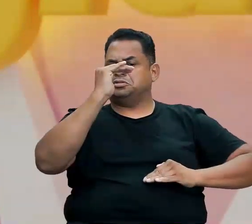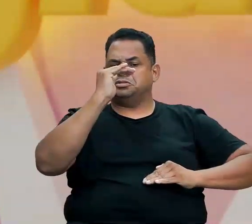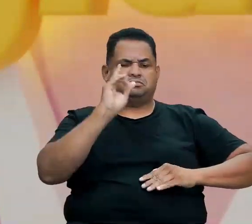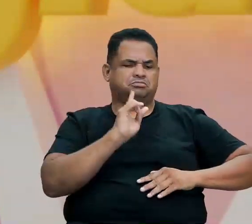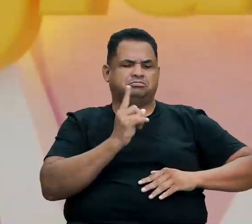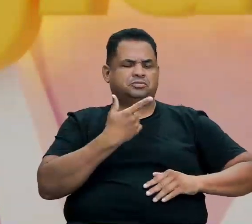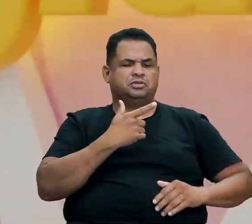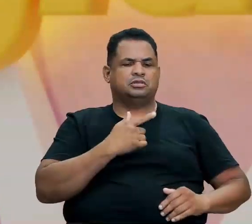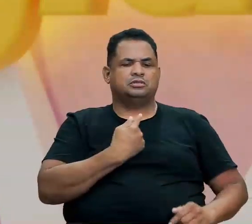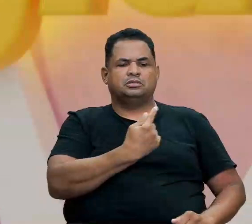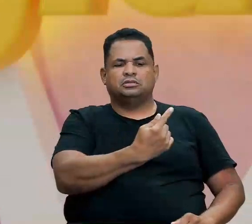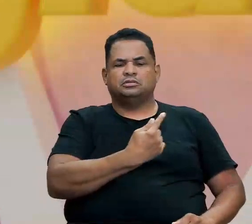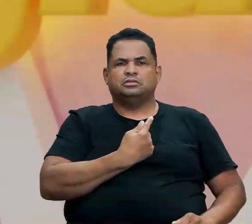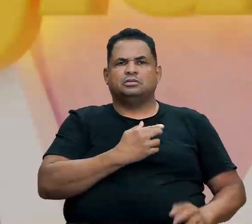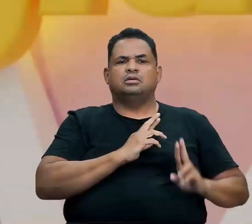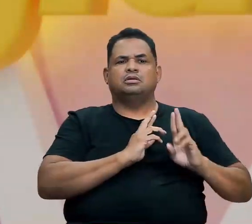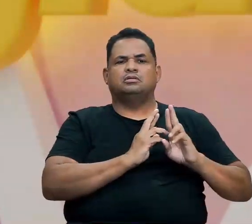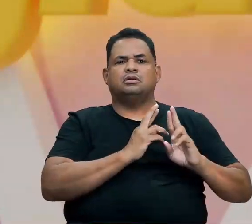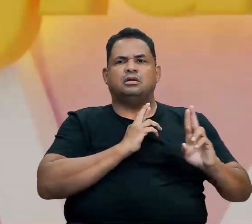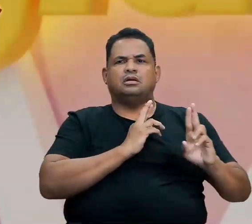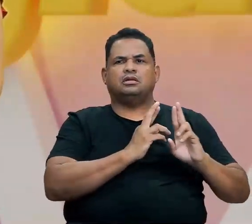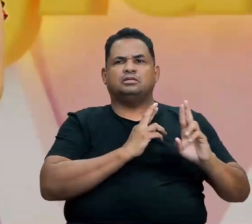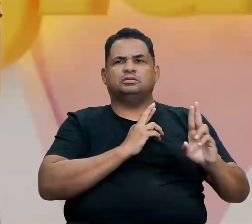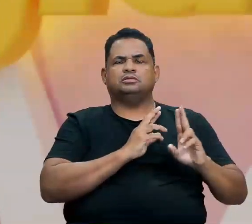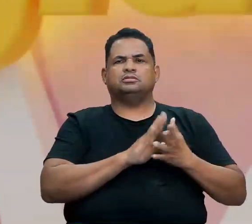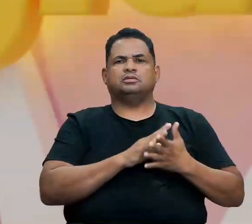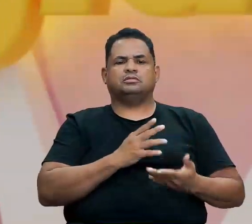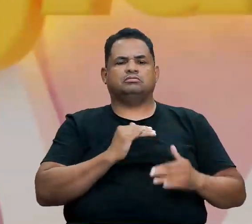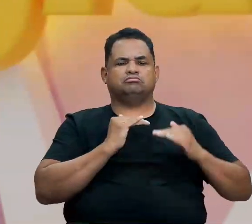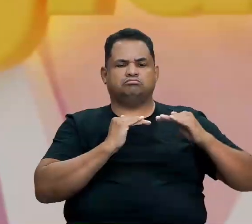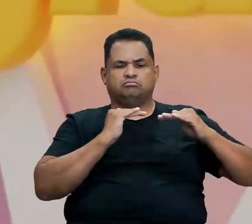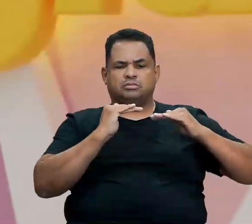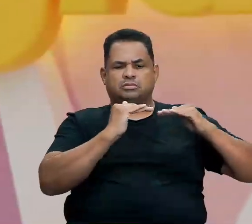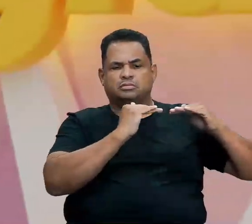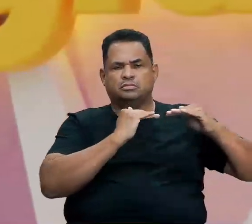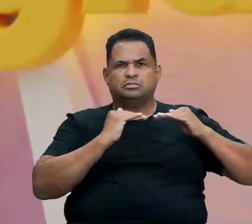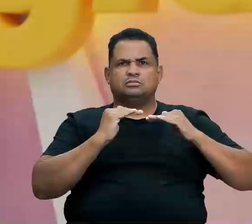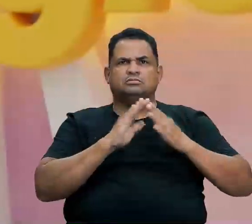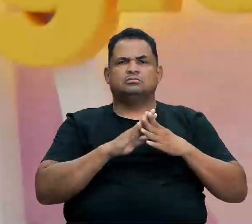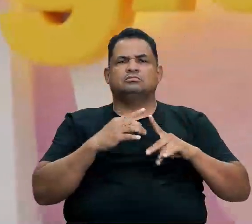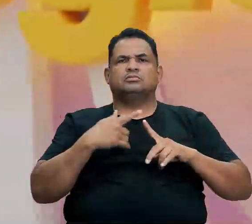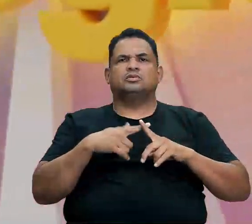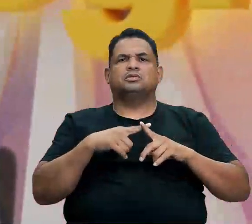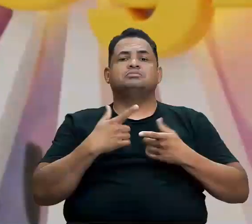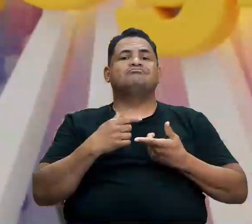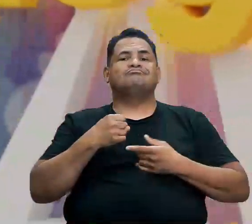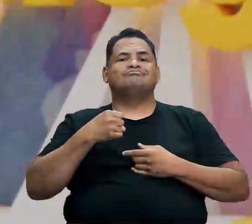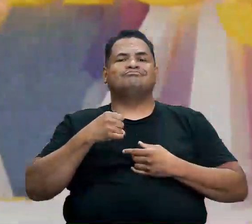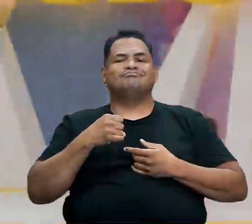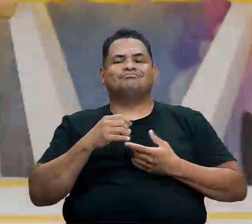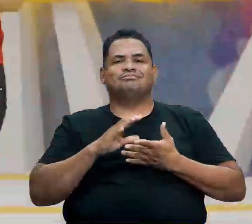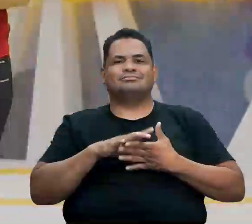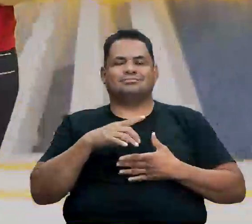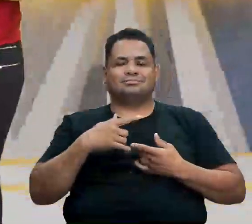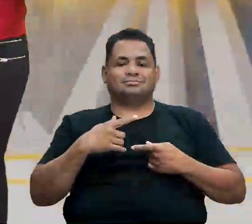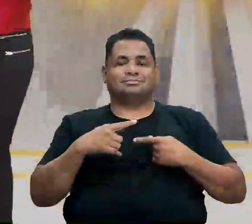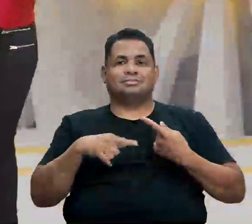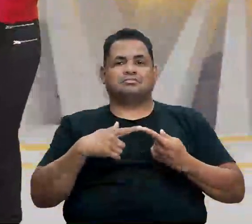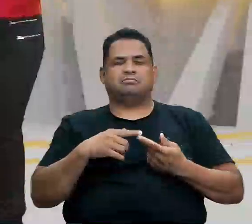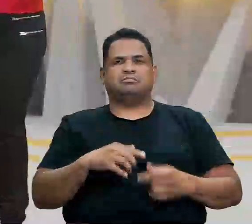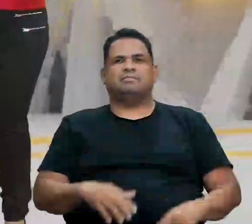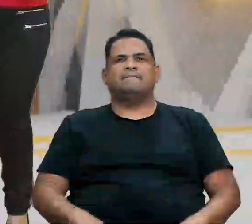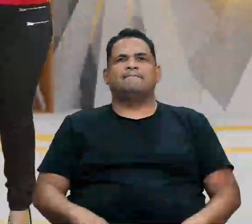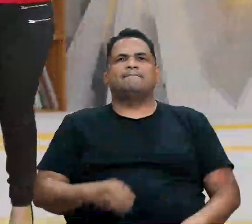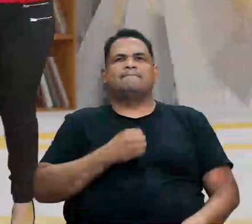superioridade ou inferioridade, porque isso dá margem para os preconceitos em todos os tipos, para as discriminações, para